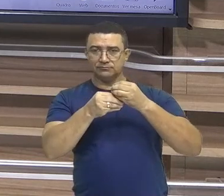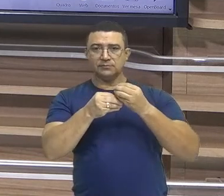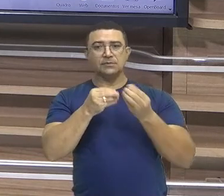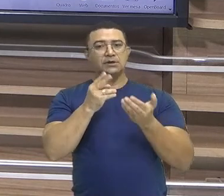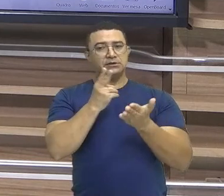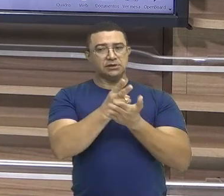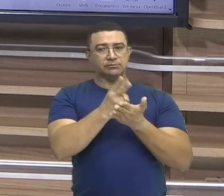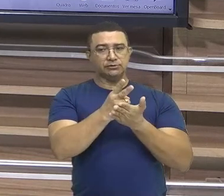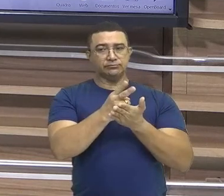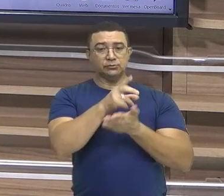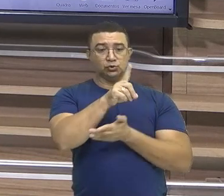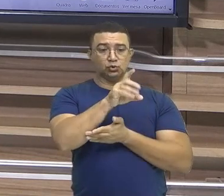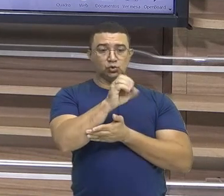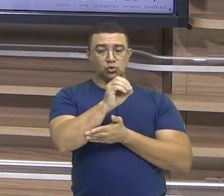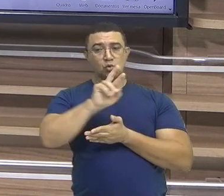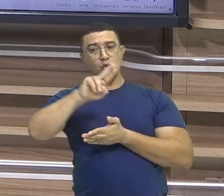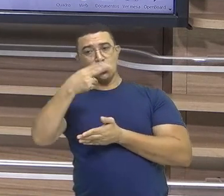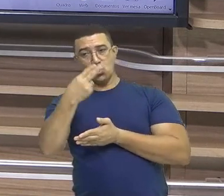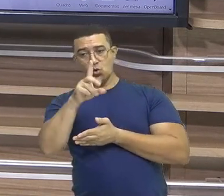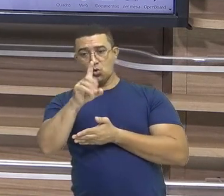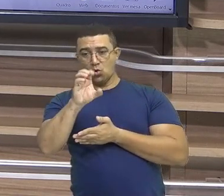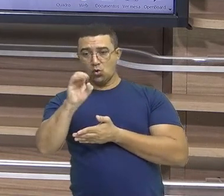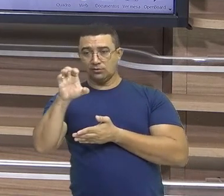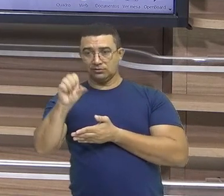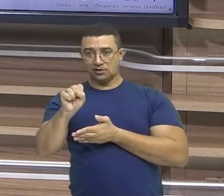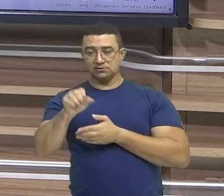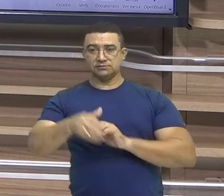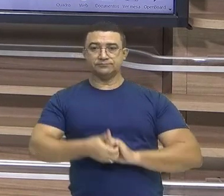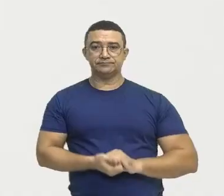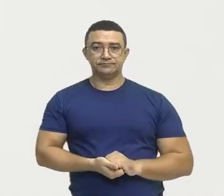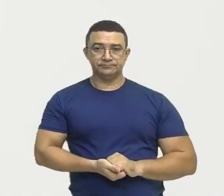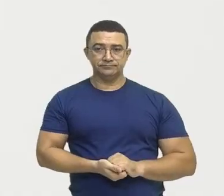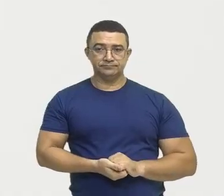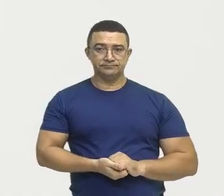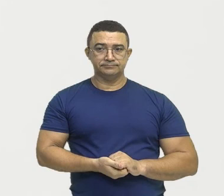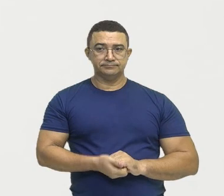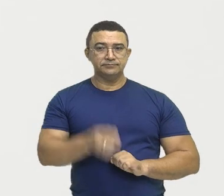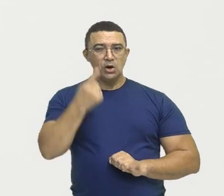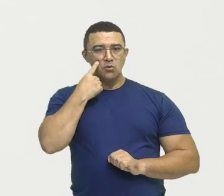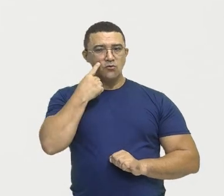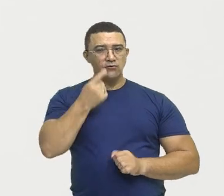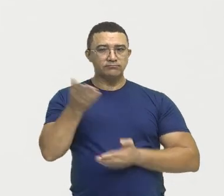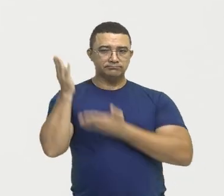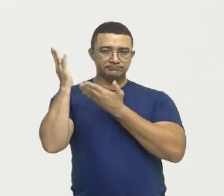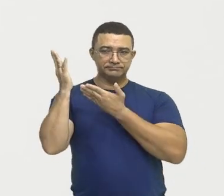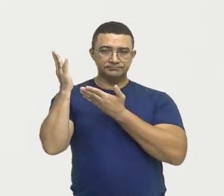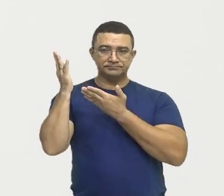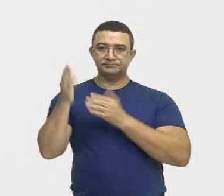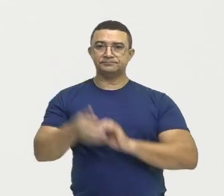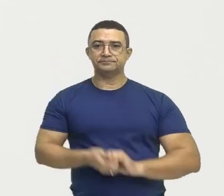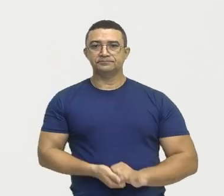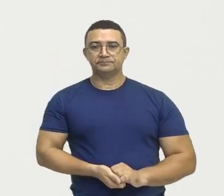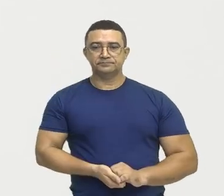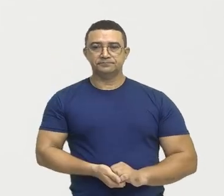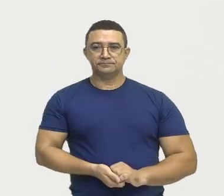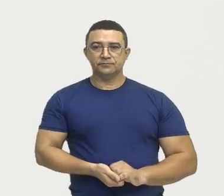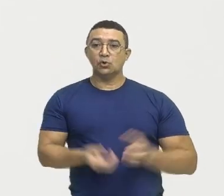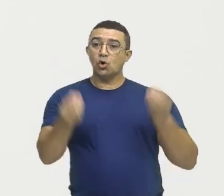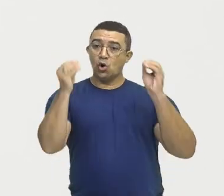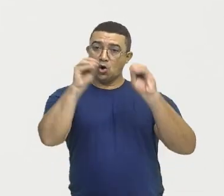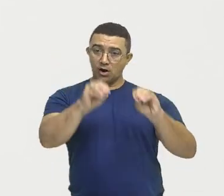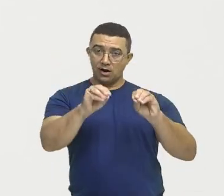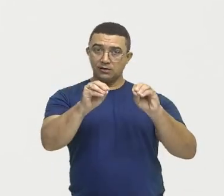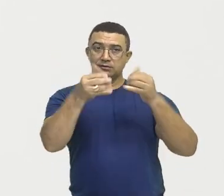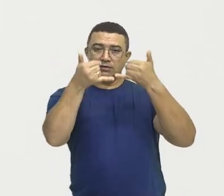Nesse caso, o do e o does, ok? Vamos ver nossa questão novamente para a gente responder, olha só. Então,